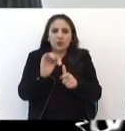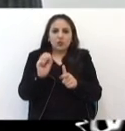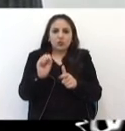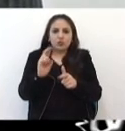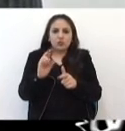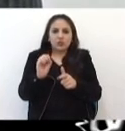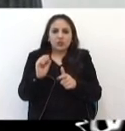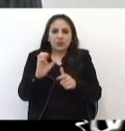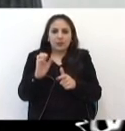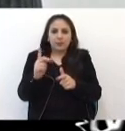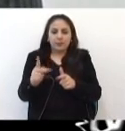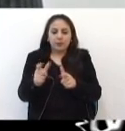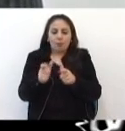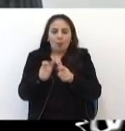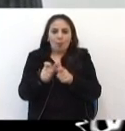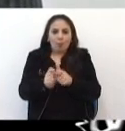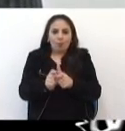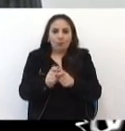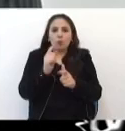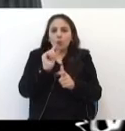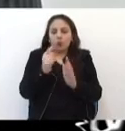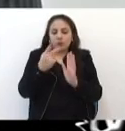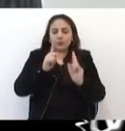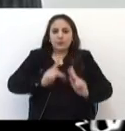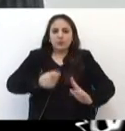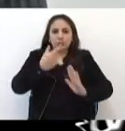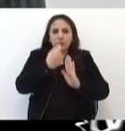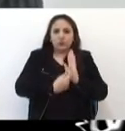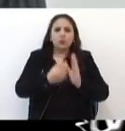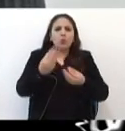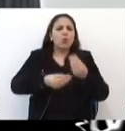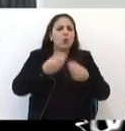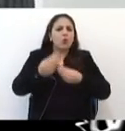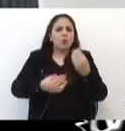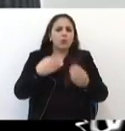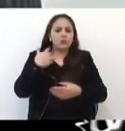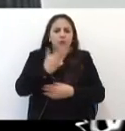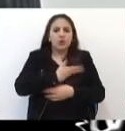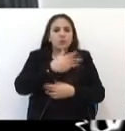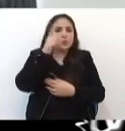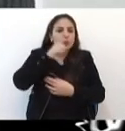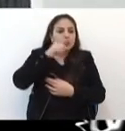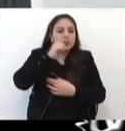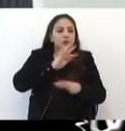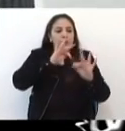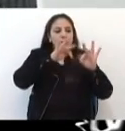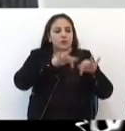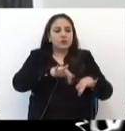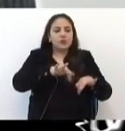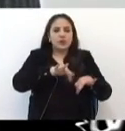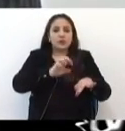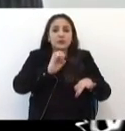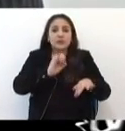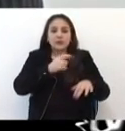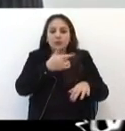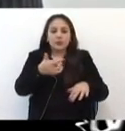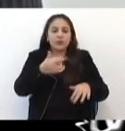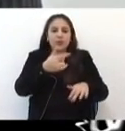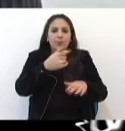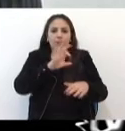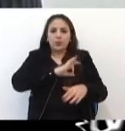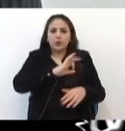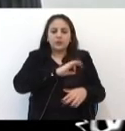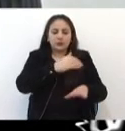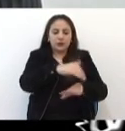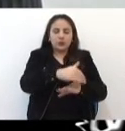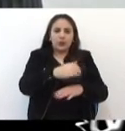SUSEP, pouquíssimo efetivo. Como que nós vamos combater se nós não temos policiais nas ruas?